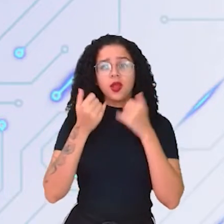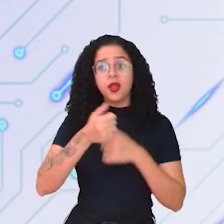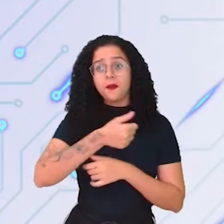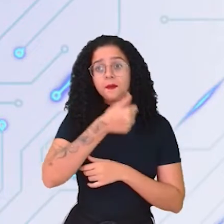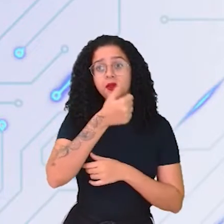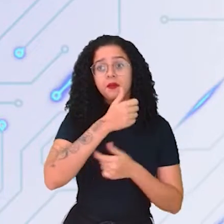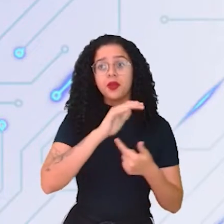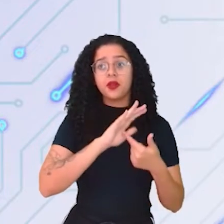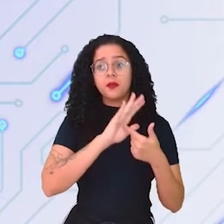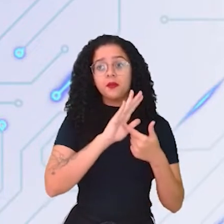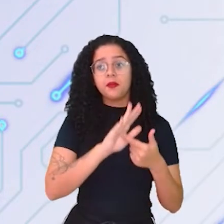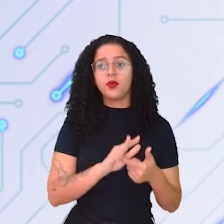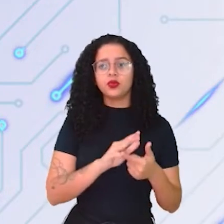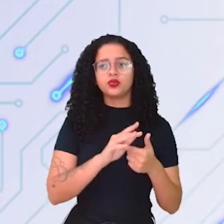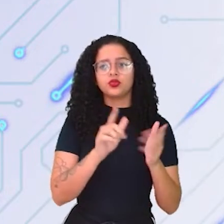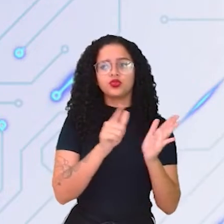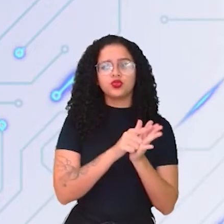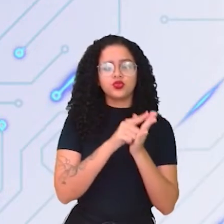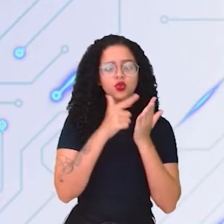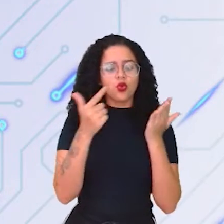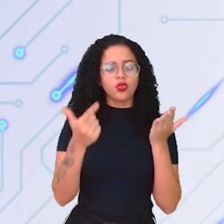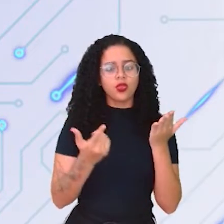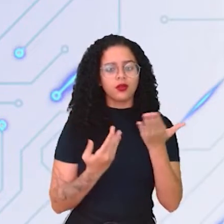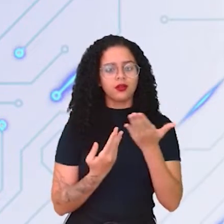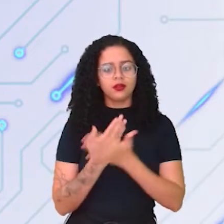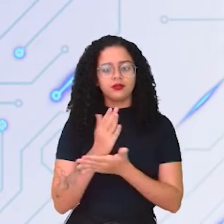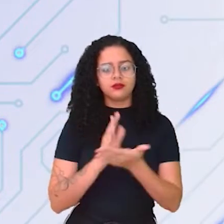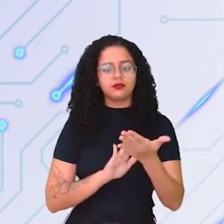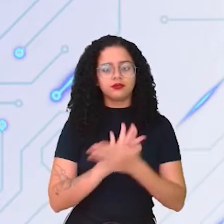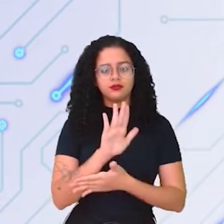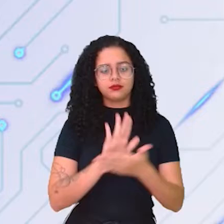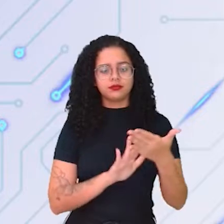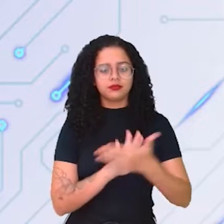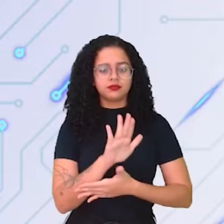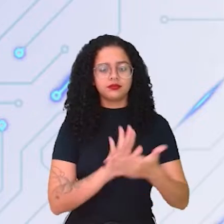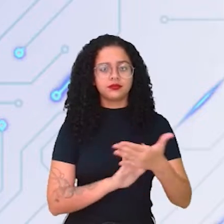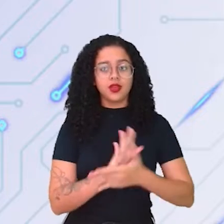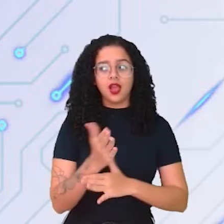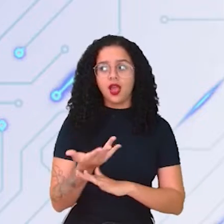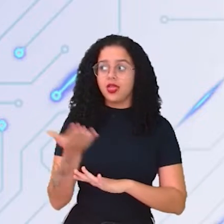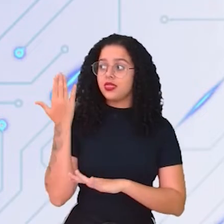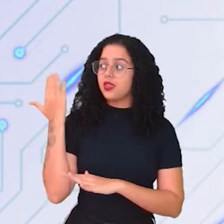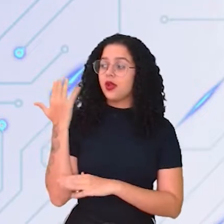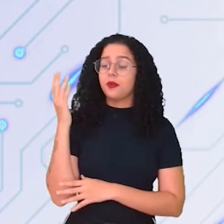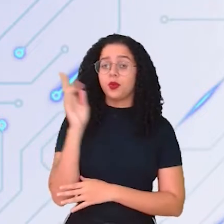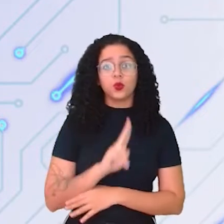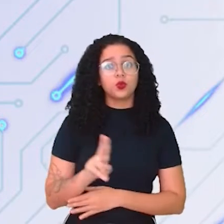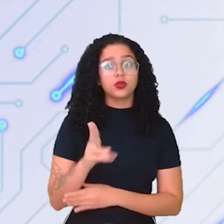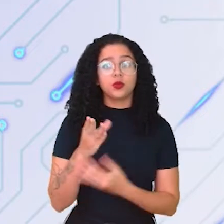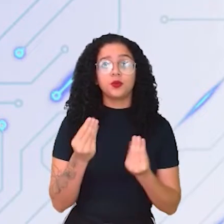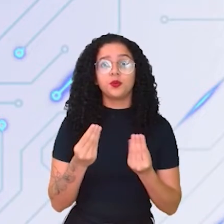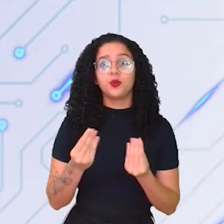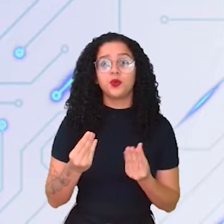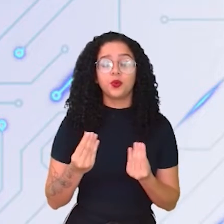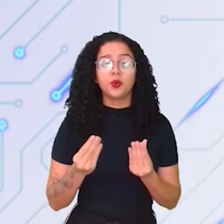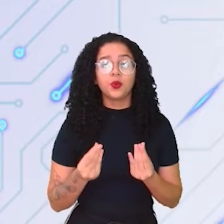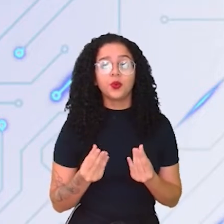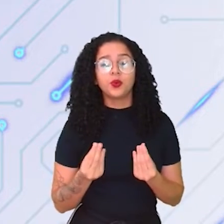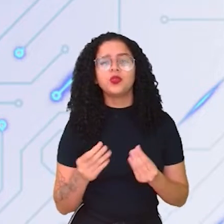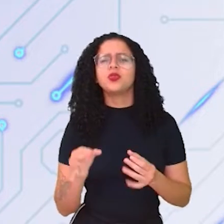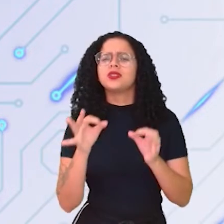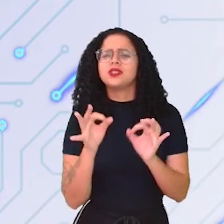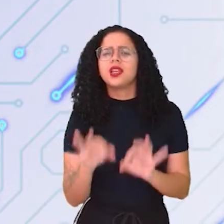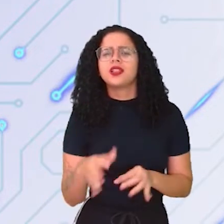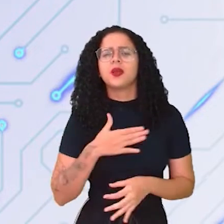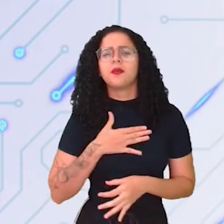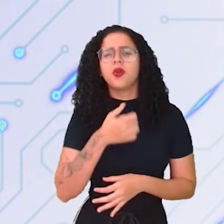aí está mostrando aquele jornal, Tiago, impresso, né? Que antigamente era muito usado, com certeza os meus